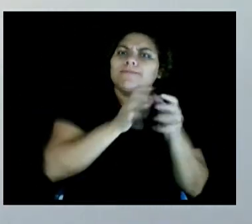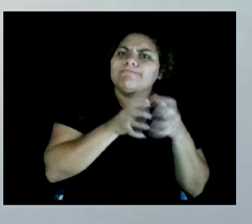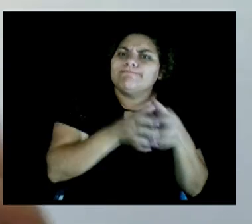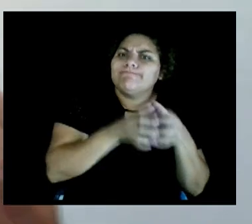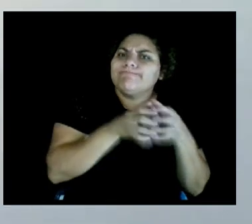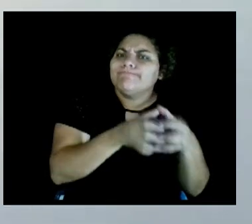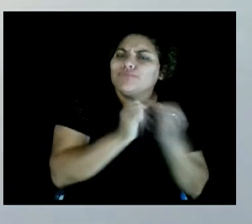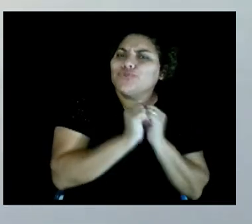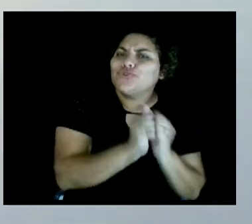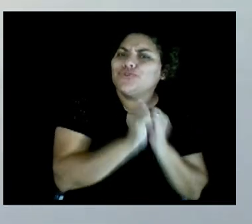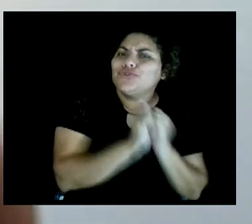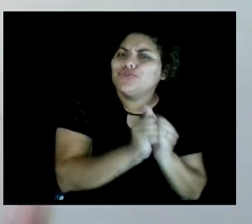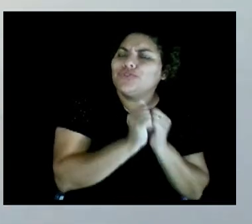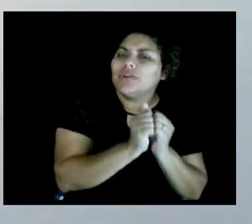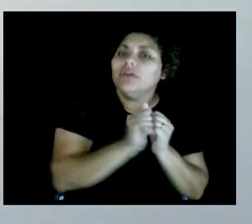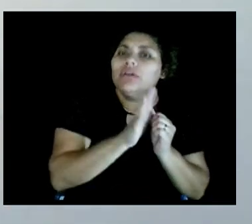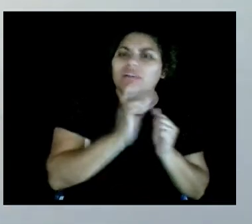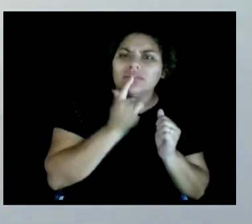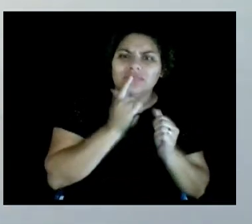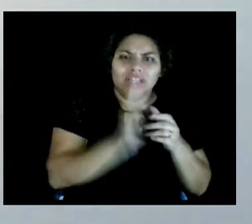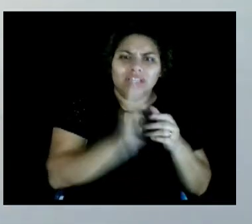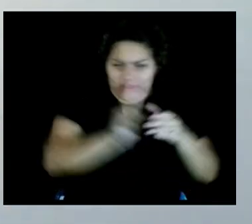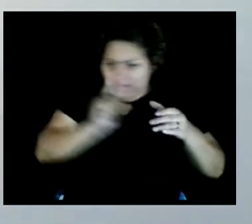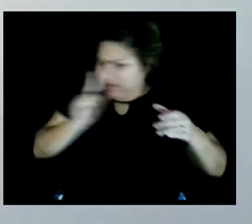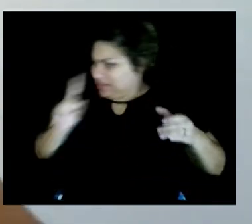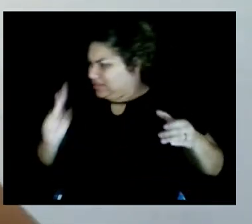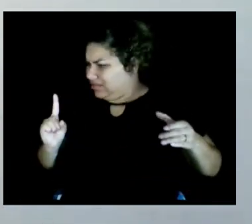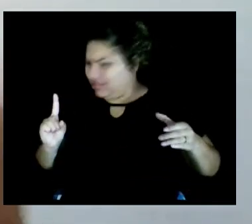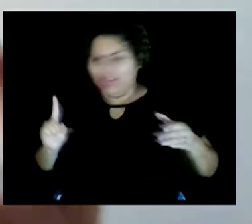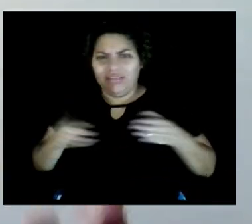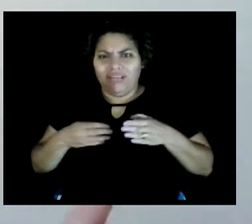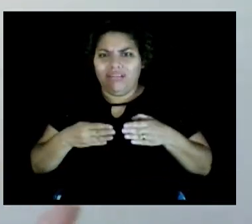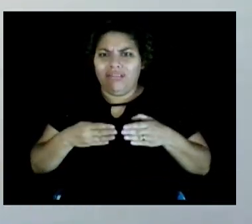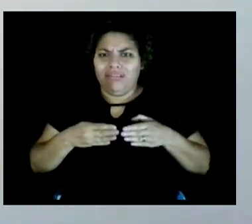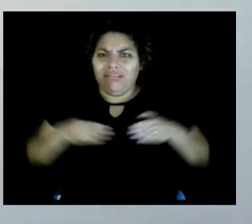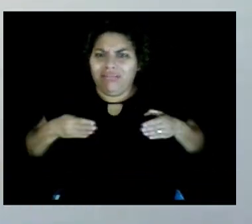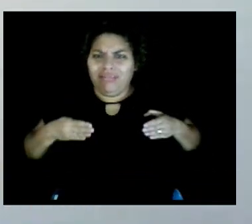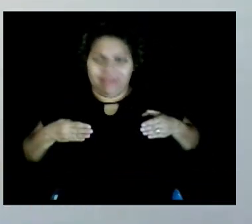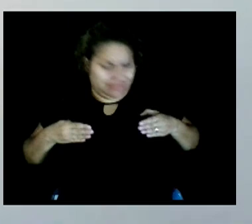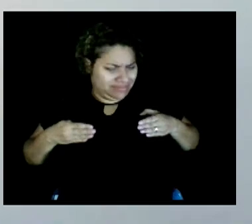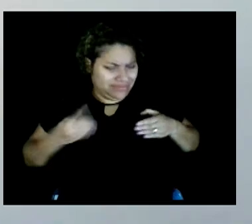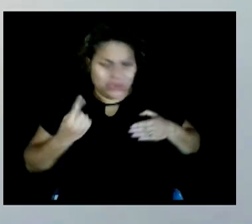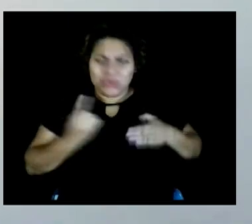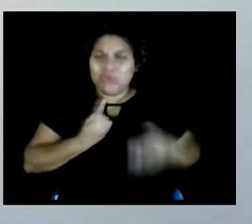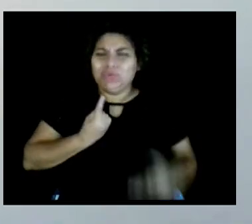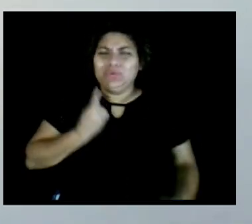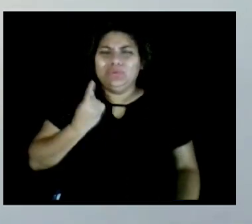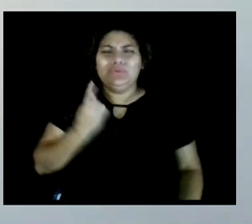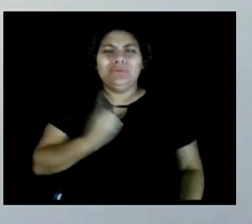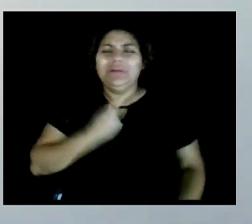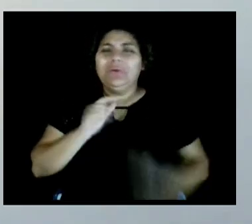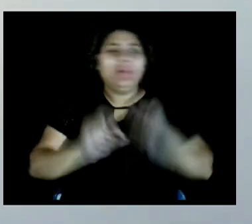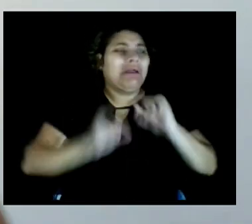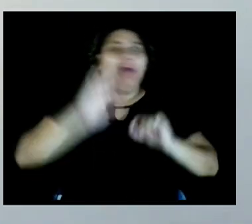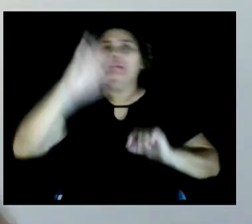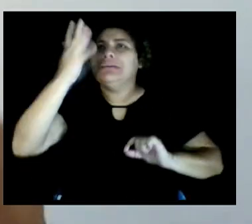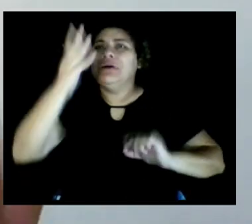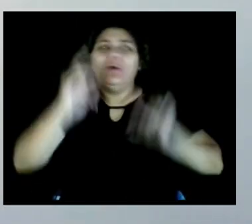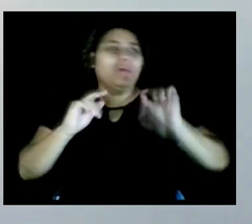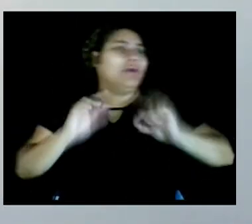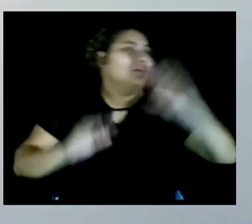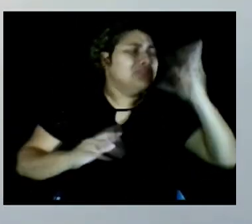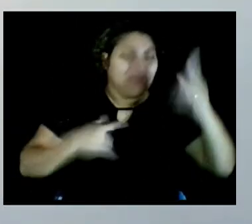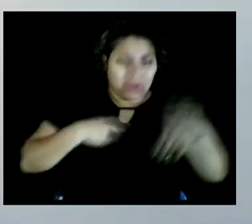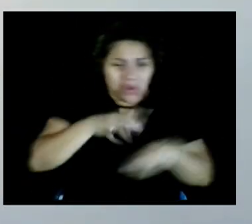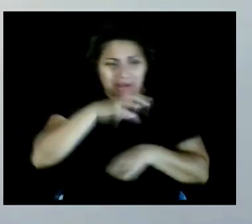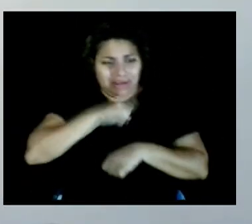terminar, sem saber se você iria adoecer ou não. Então, o que foi buscado, né? O que as pessoas buscaram nesse momento? Elas entraram